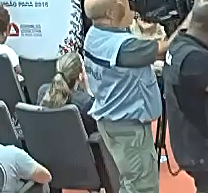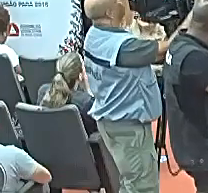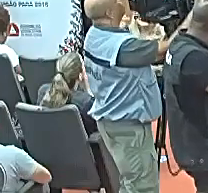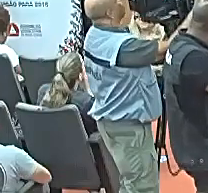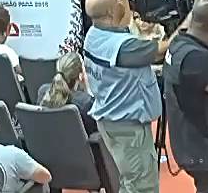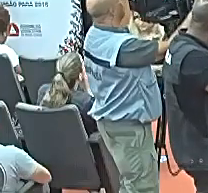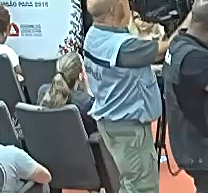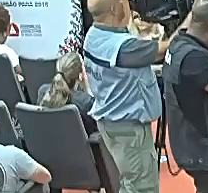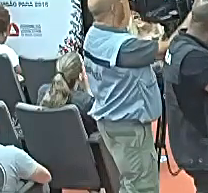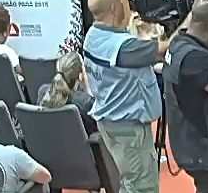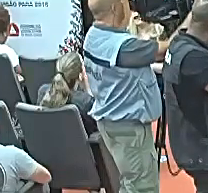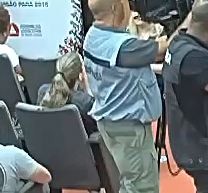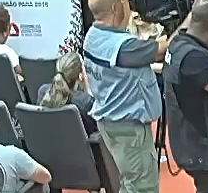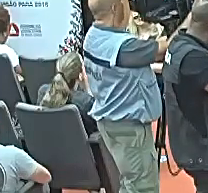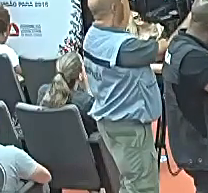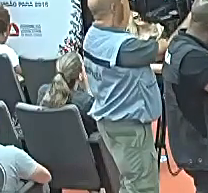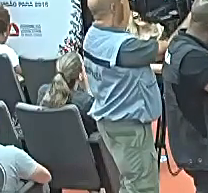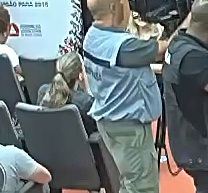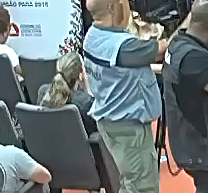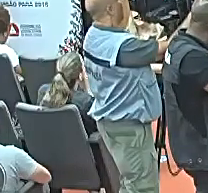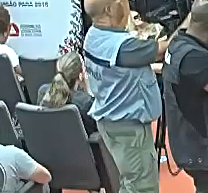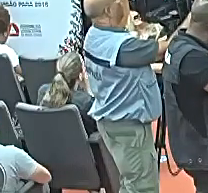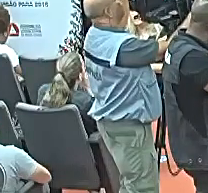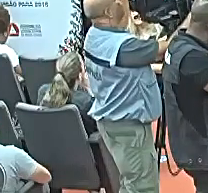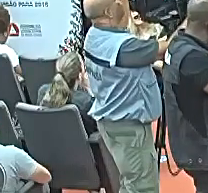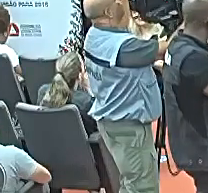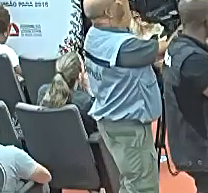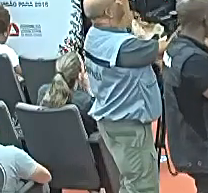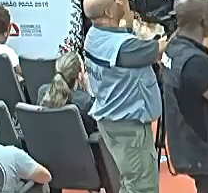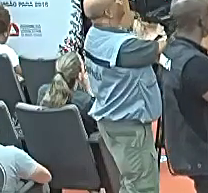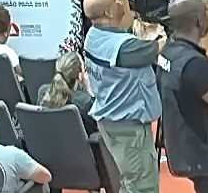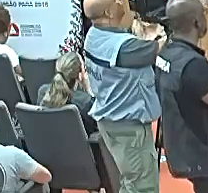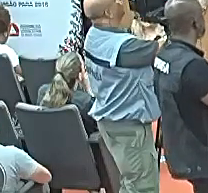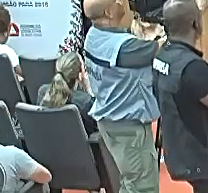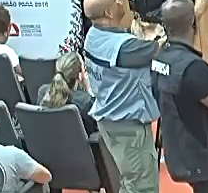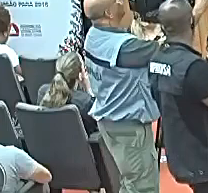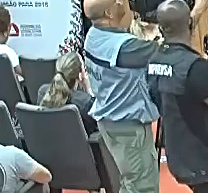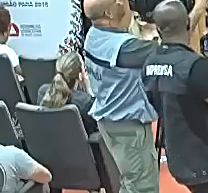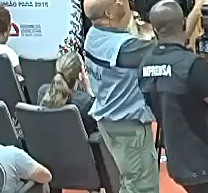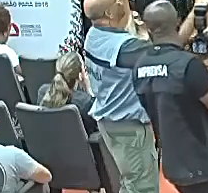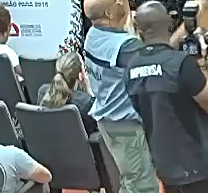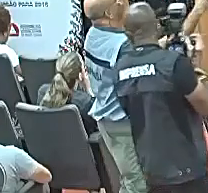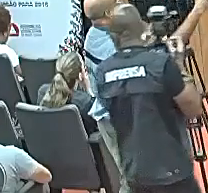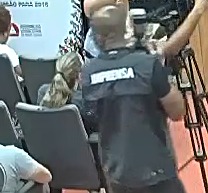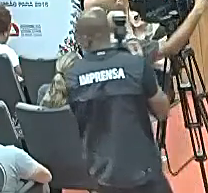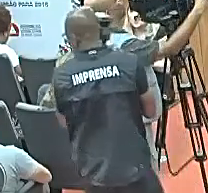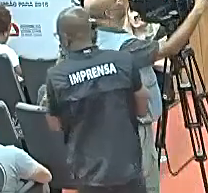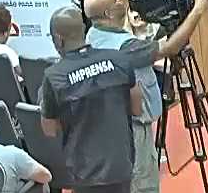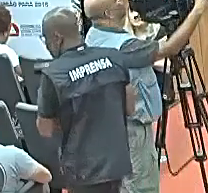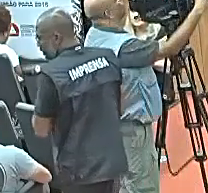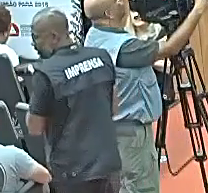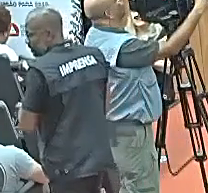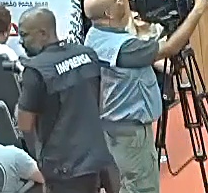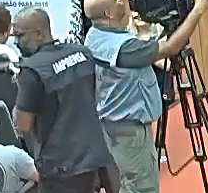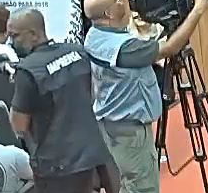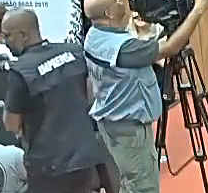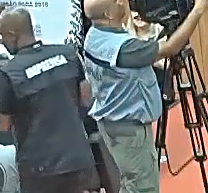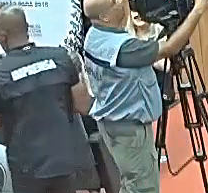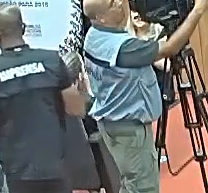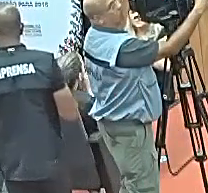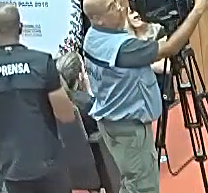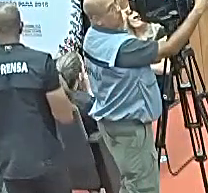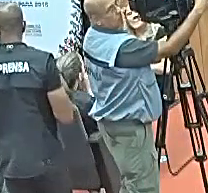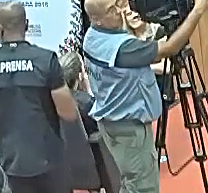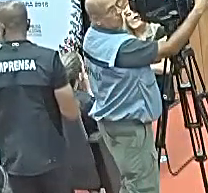fundação dom cabral tem o dever de nos trazer é exatamente a aderência popular a política executada independentemente ela ter